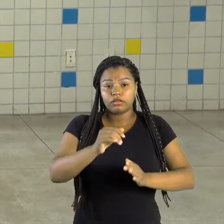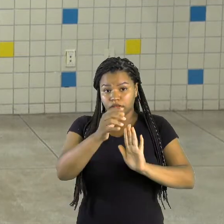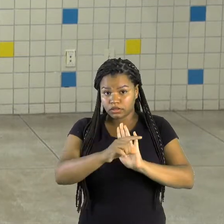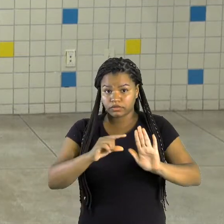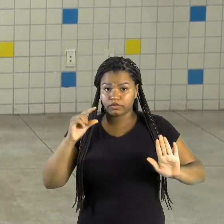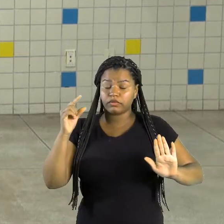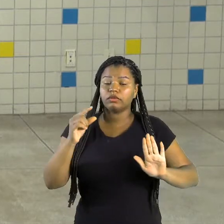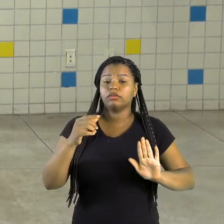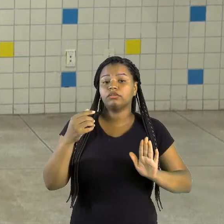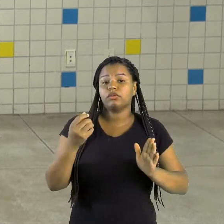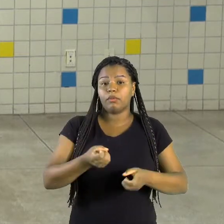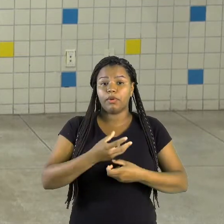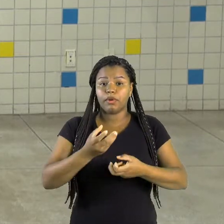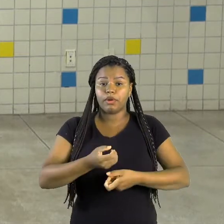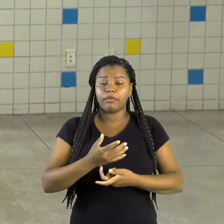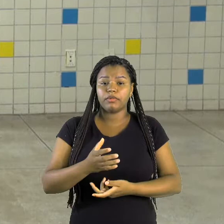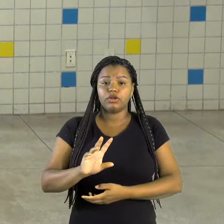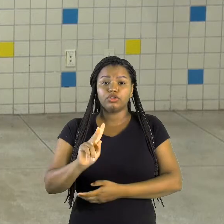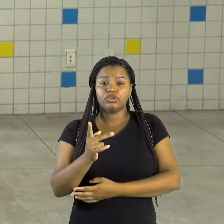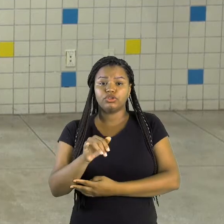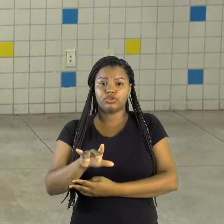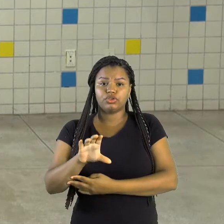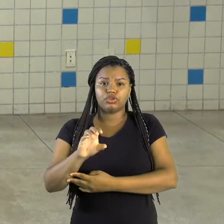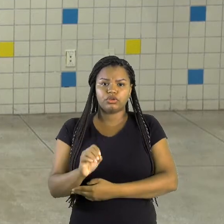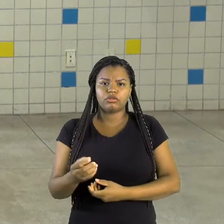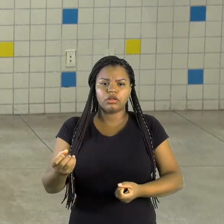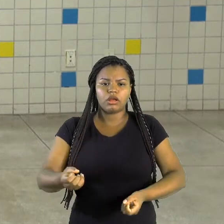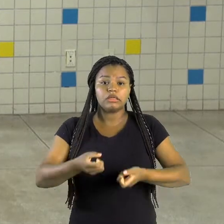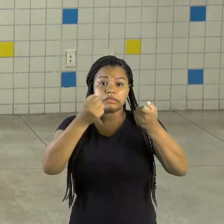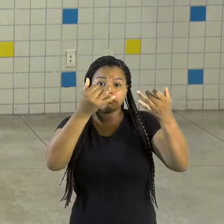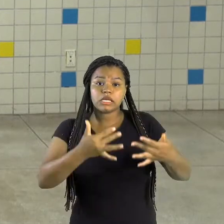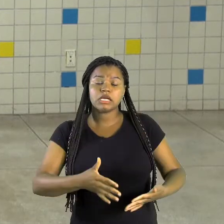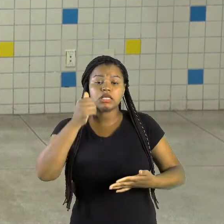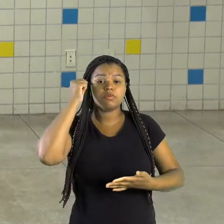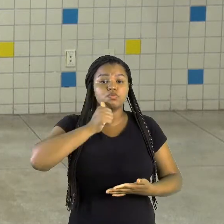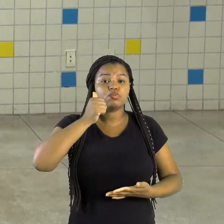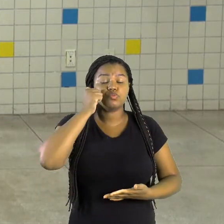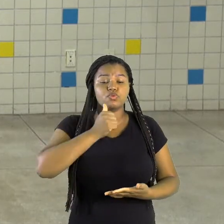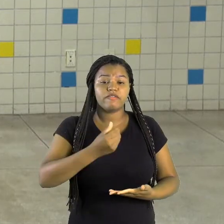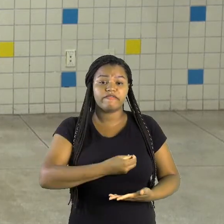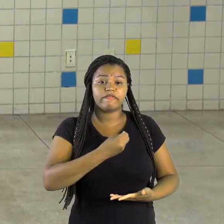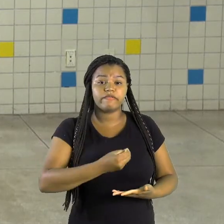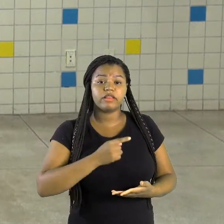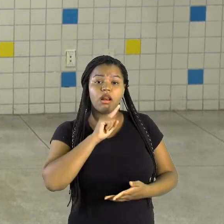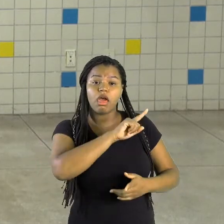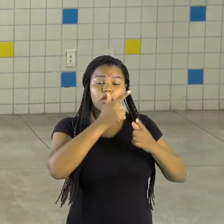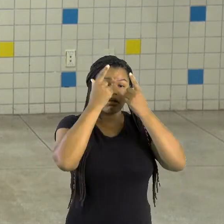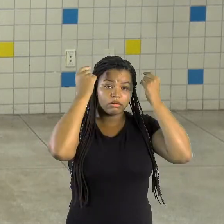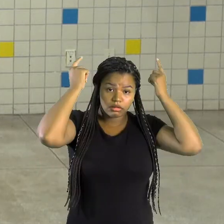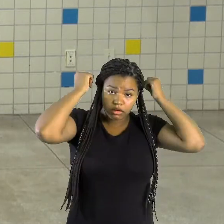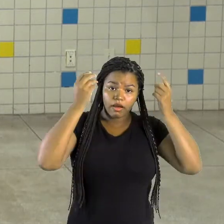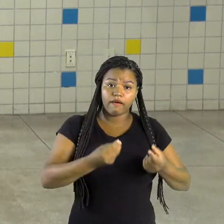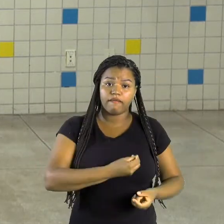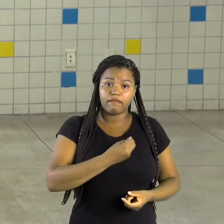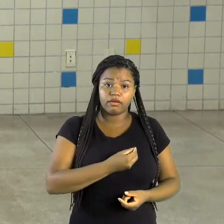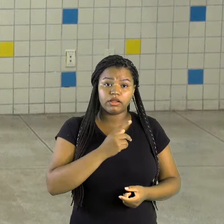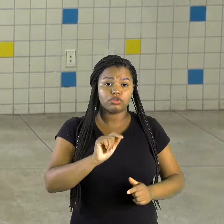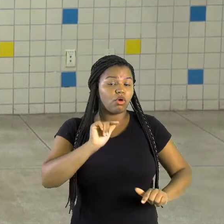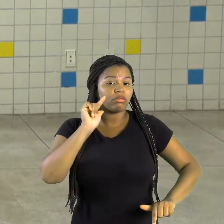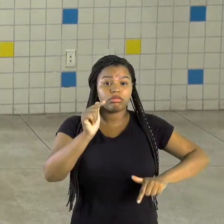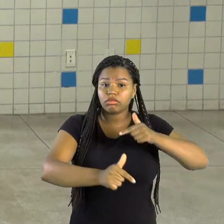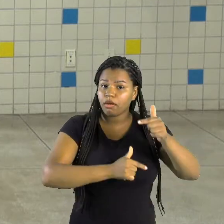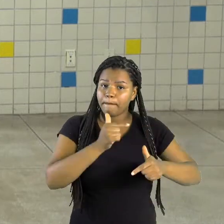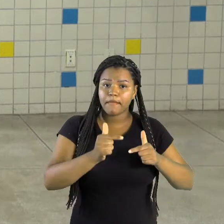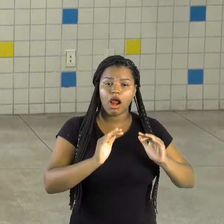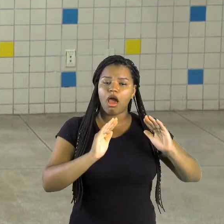está descrevendo a vida das mulheres em Atenas, que era uma vida para atividade doméstica,